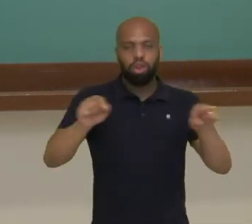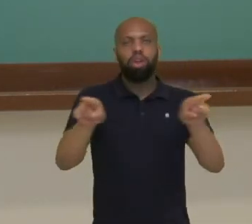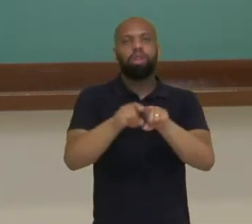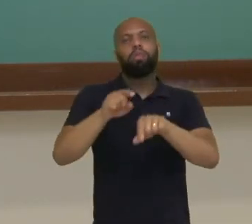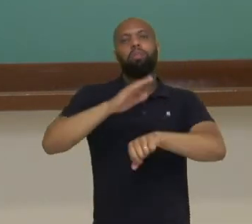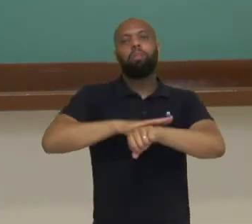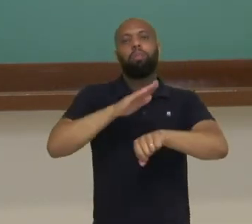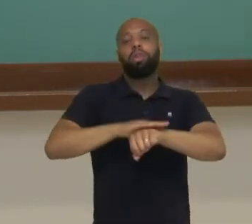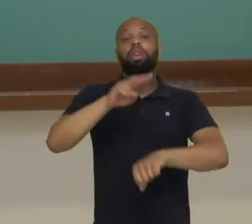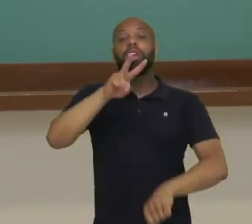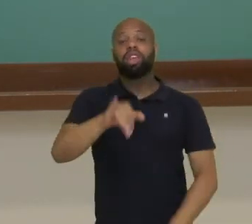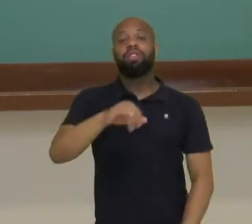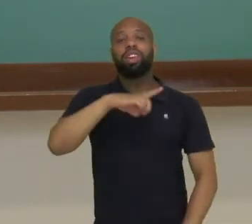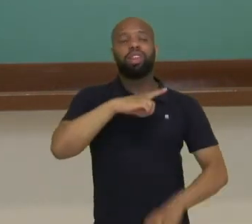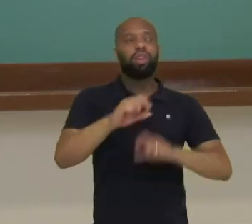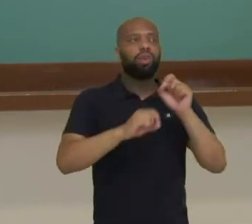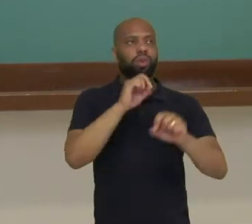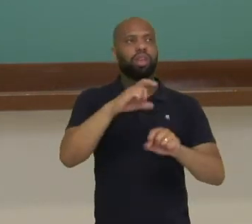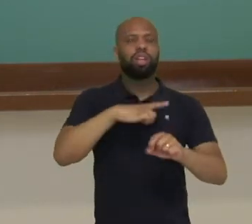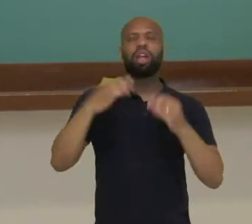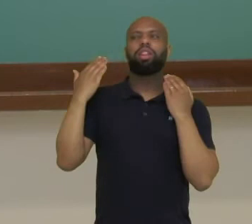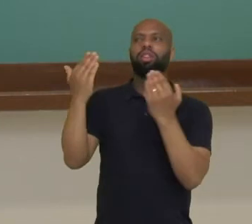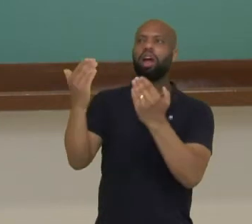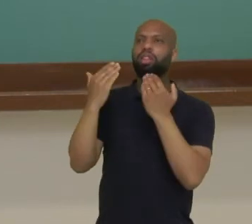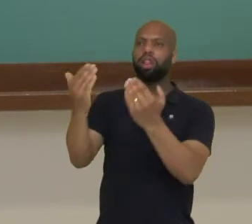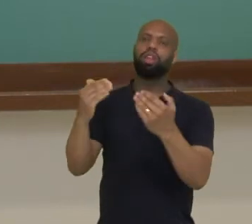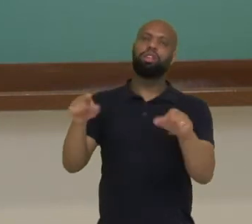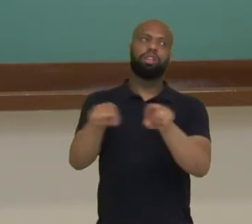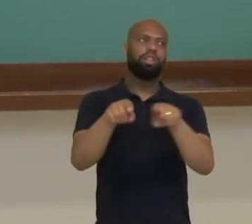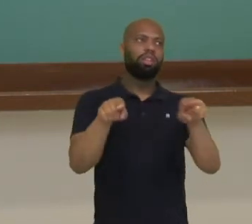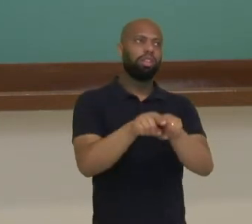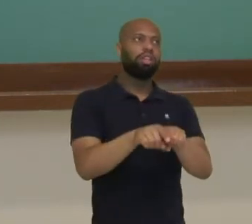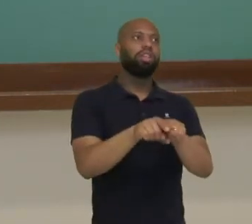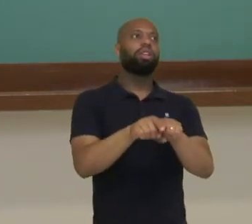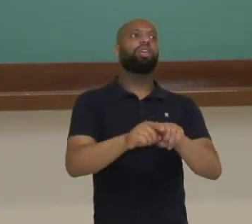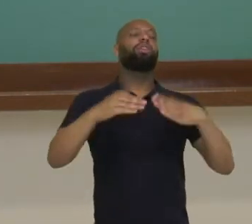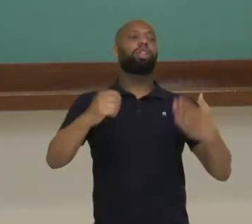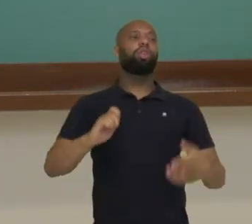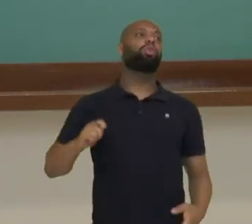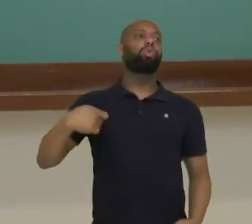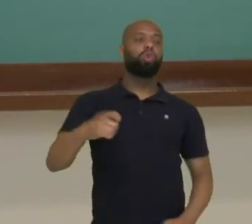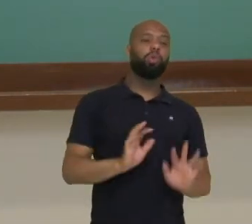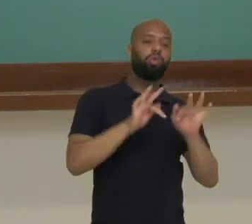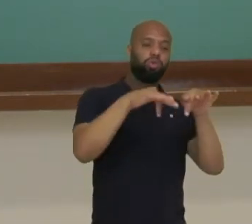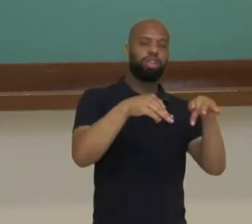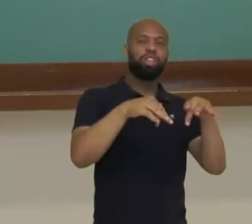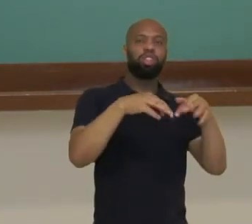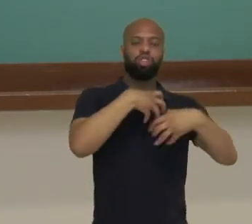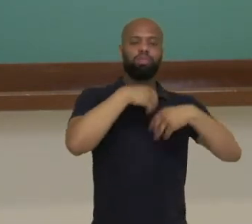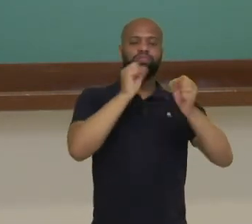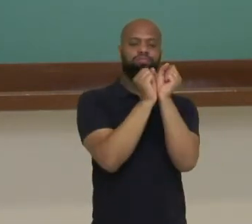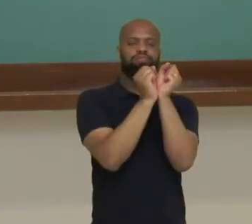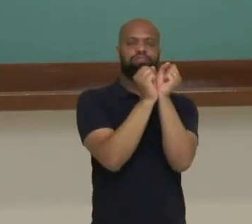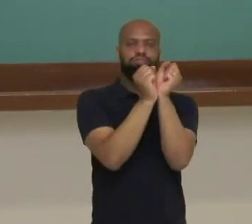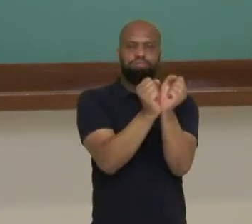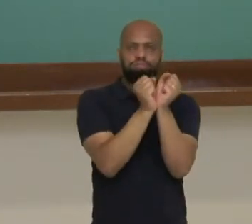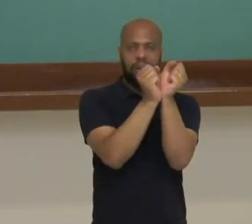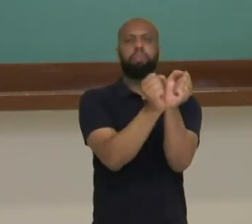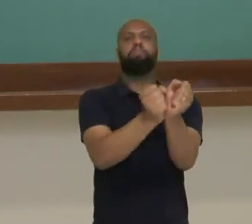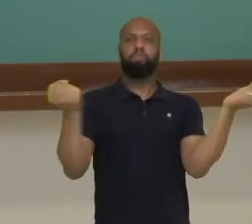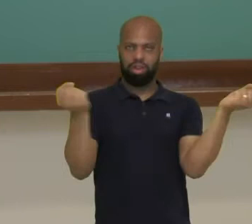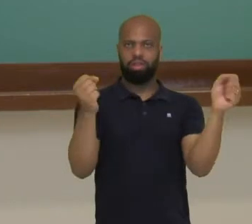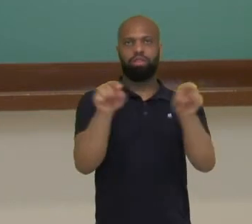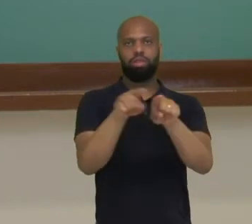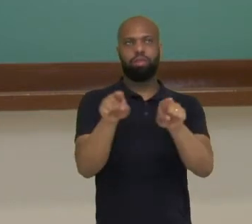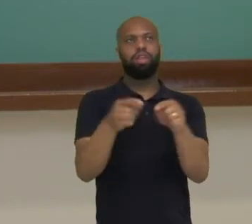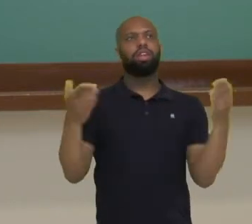onde a gente vai ter os grandes questionamentos vindo com relação ao fim da escravidão. Vamos dar uma olhada, então, como é que